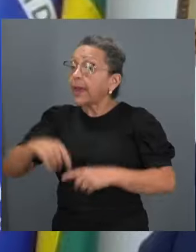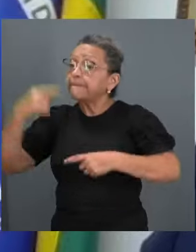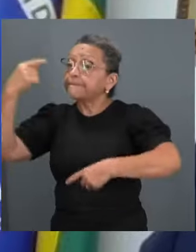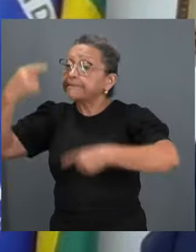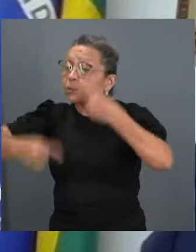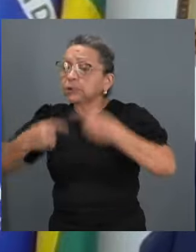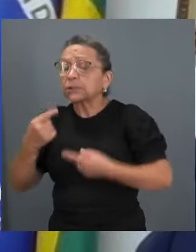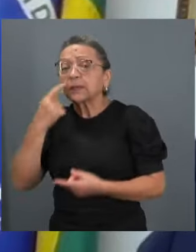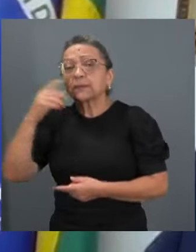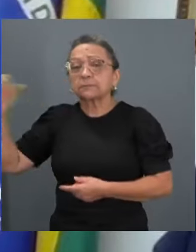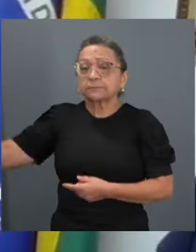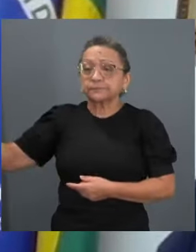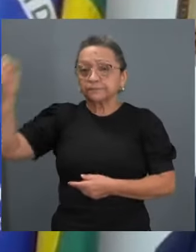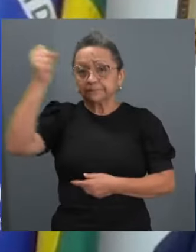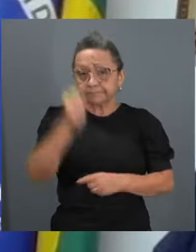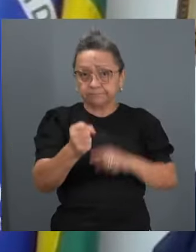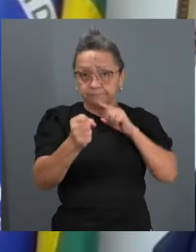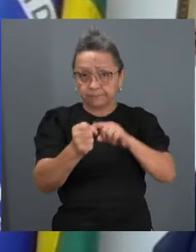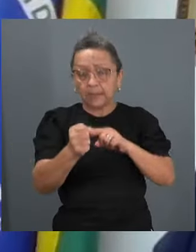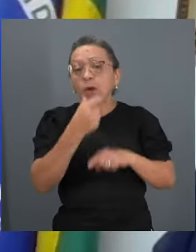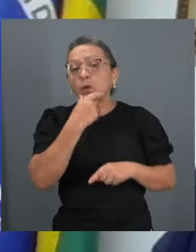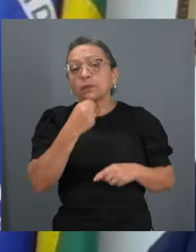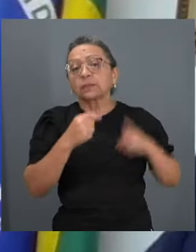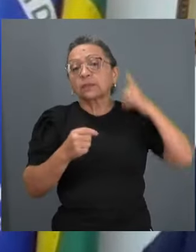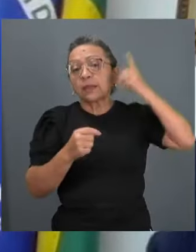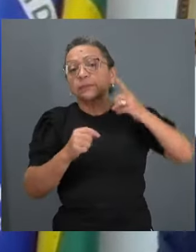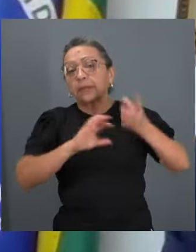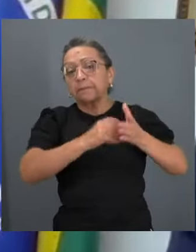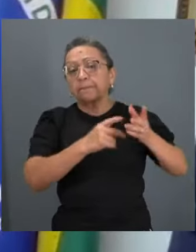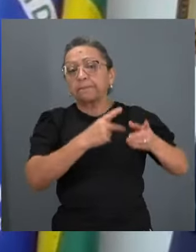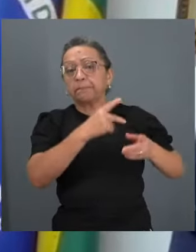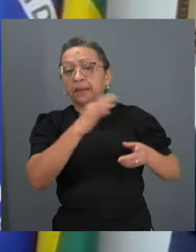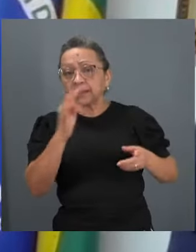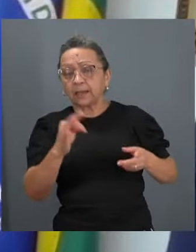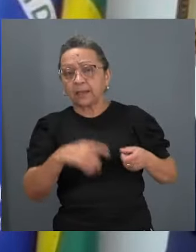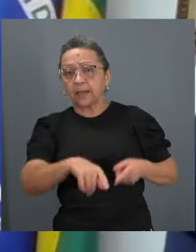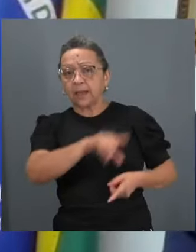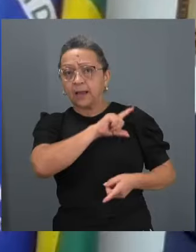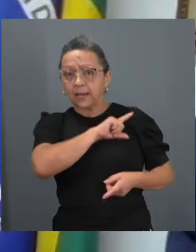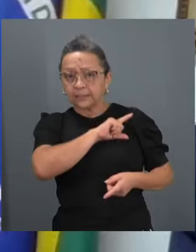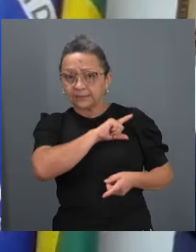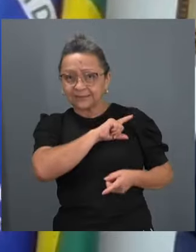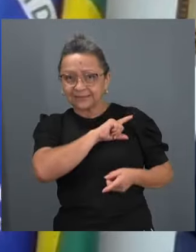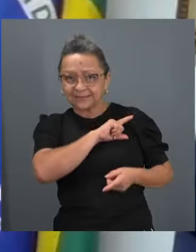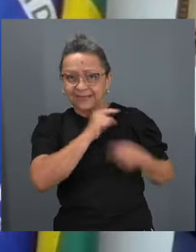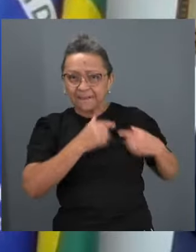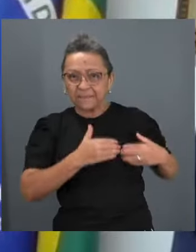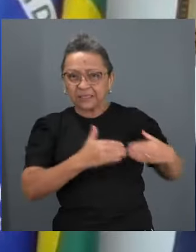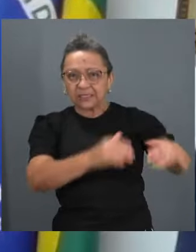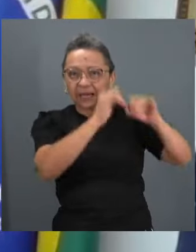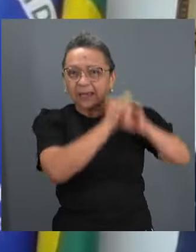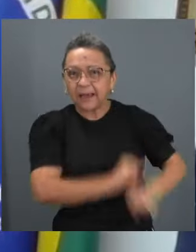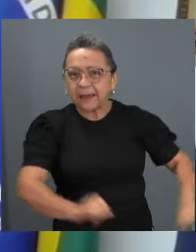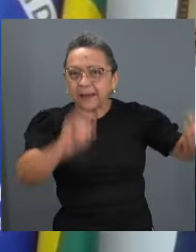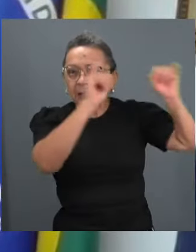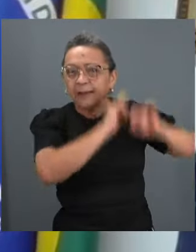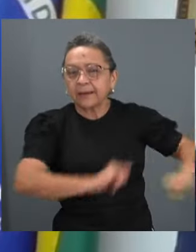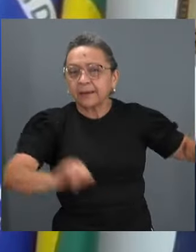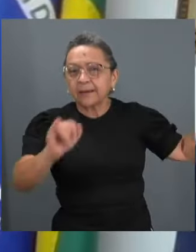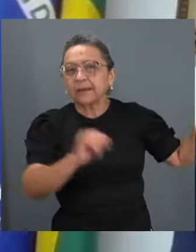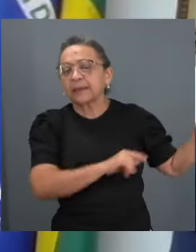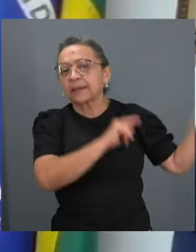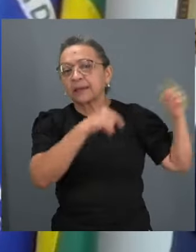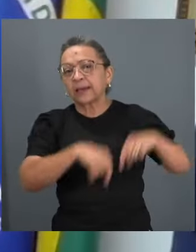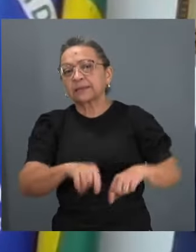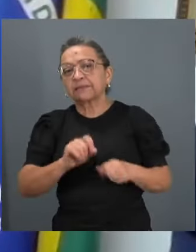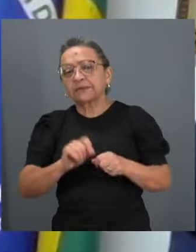um deputado do PT, tirar do Ministério da Propaganda, que vinha